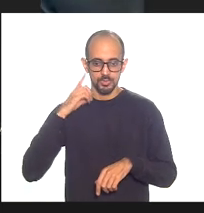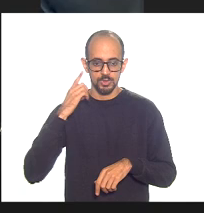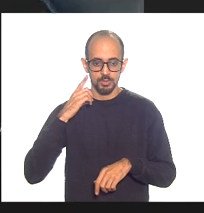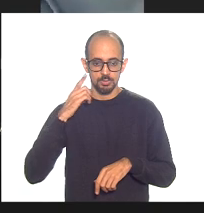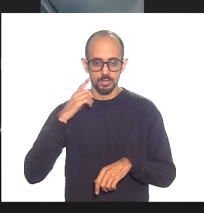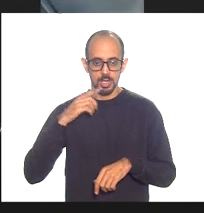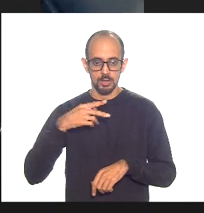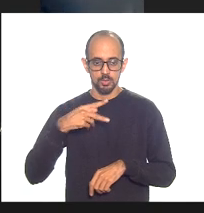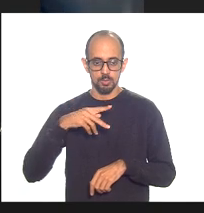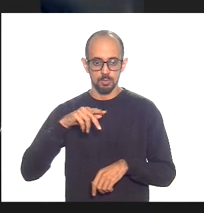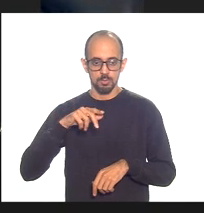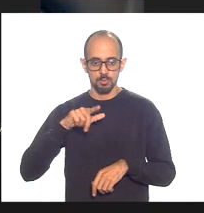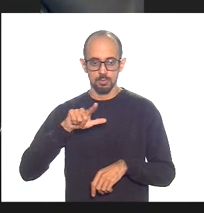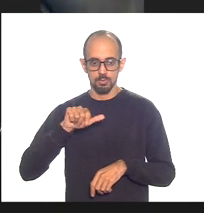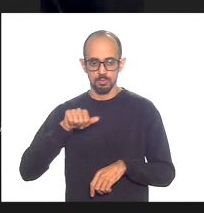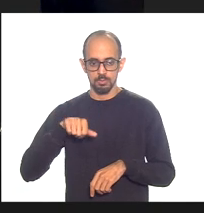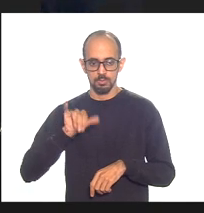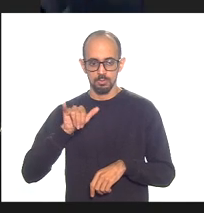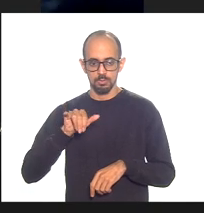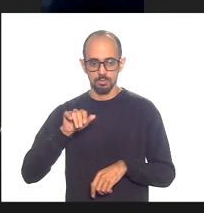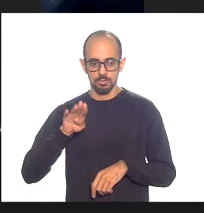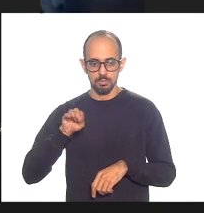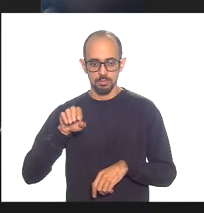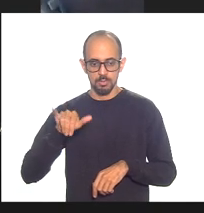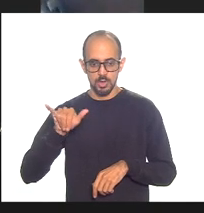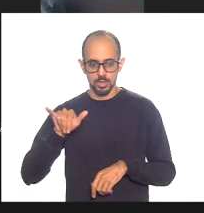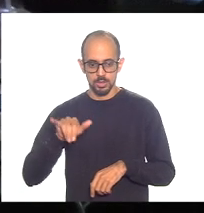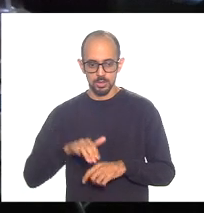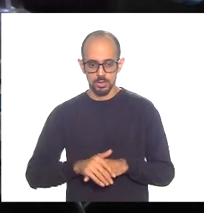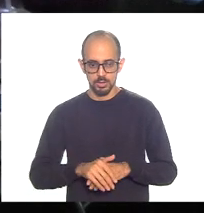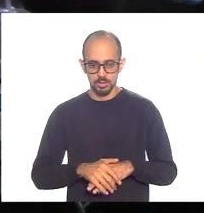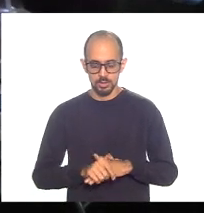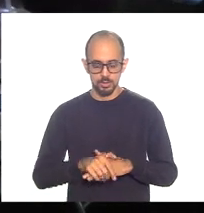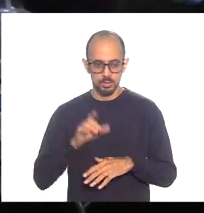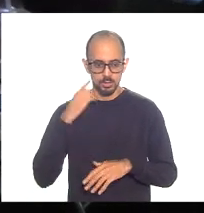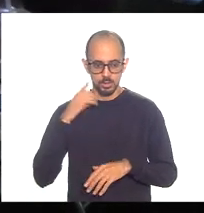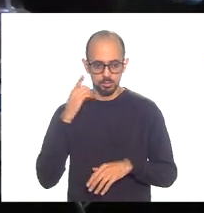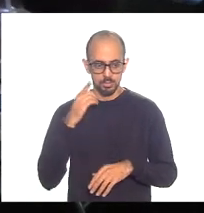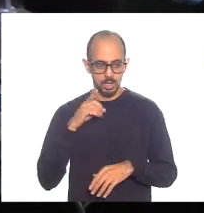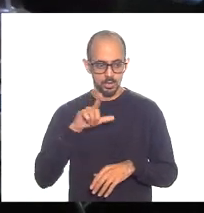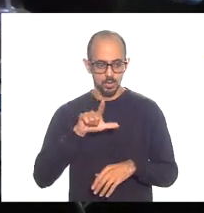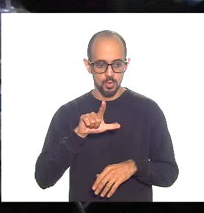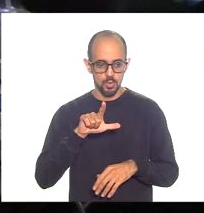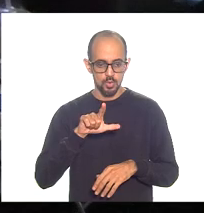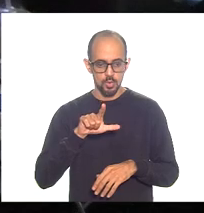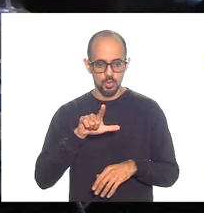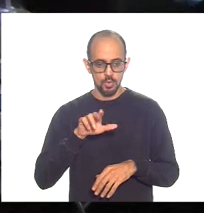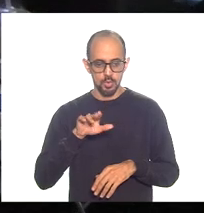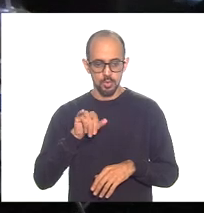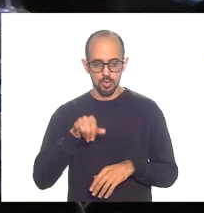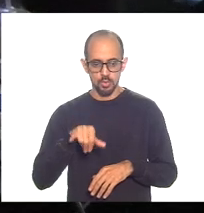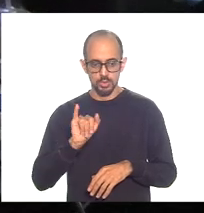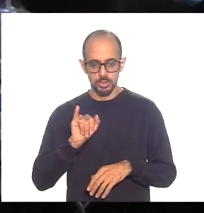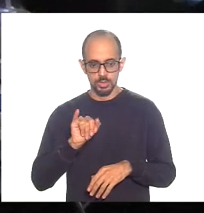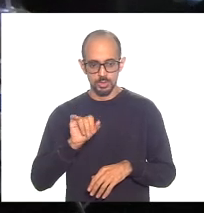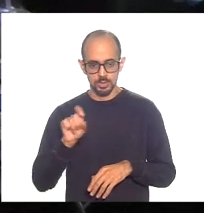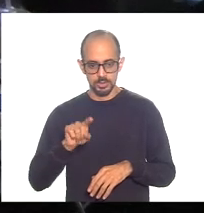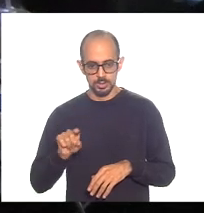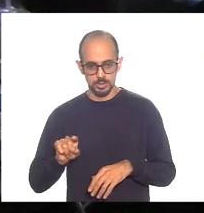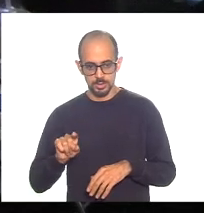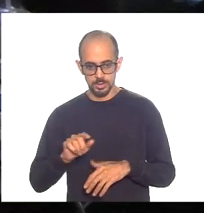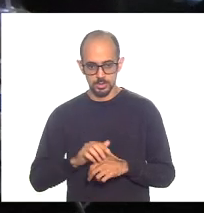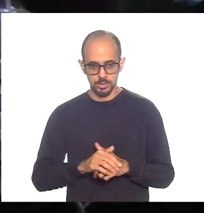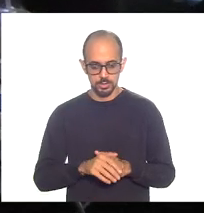grande companheiro, vai fazer um excelente trabalho. Obrigada. Deputado Luiz Martins. Eu pensei em muito valor,